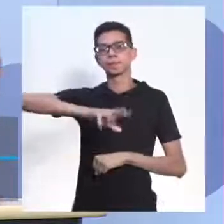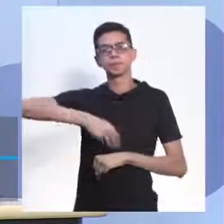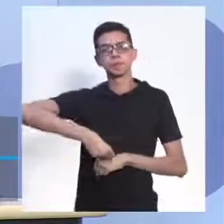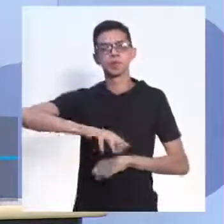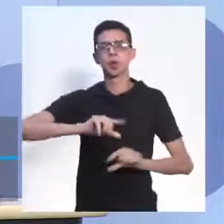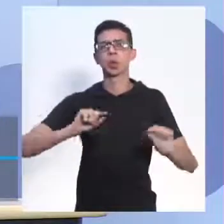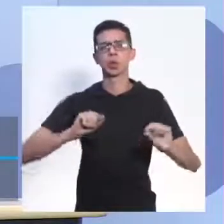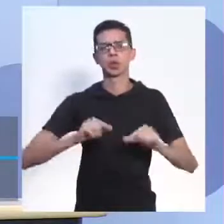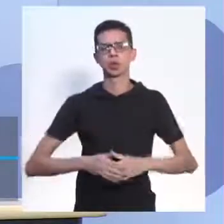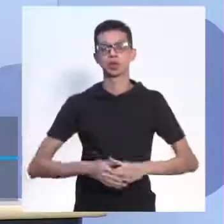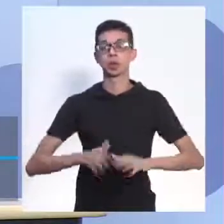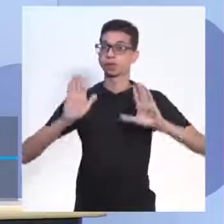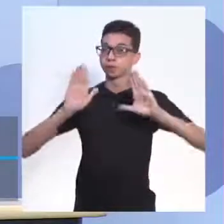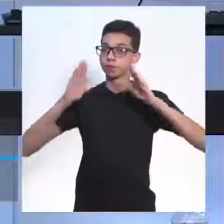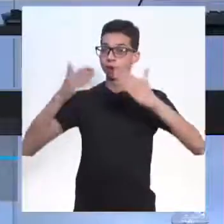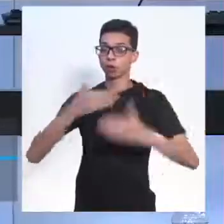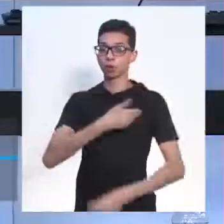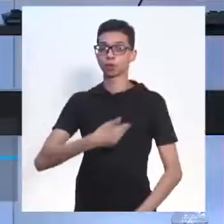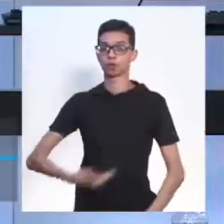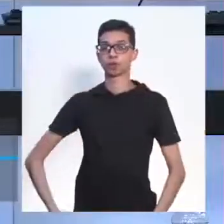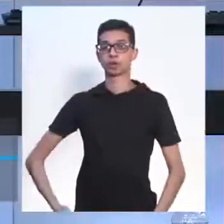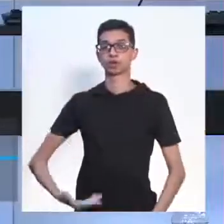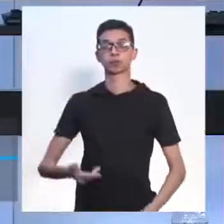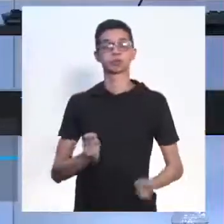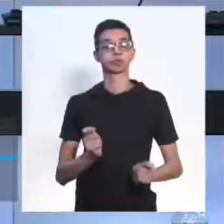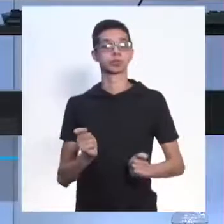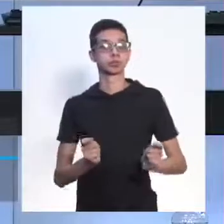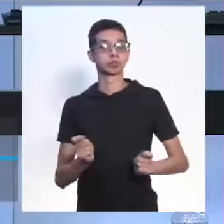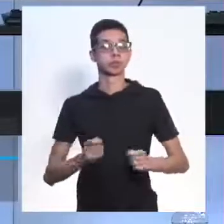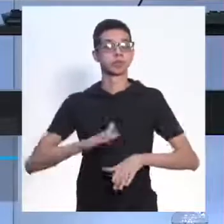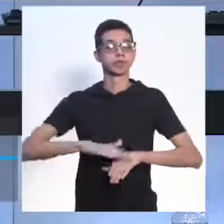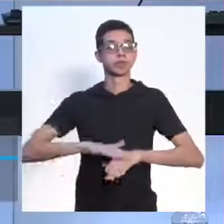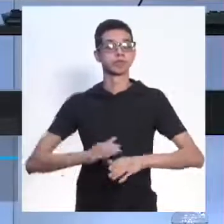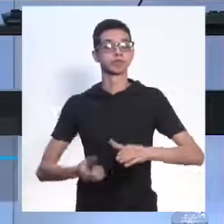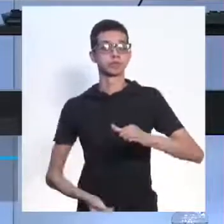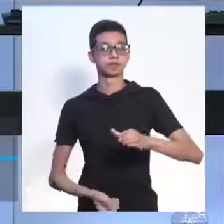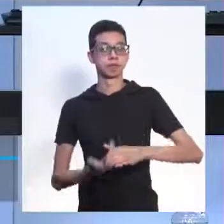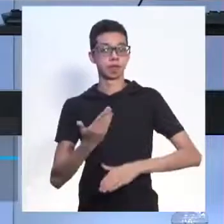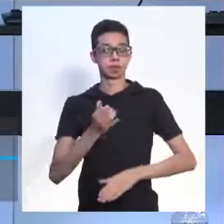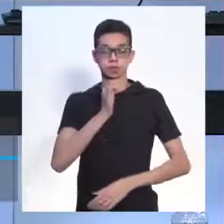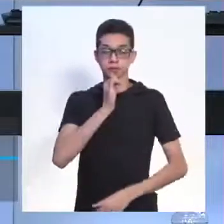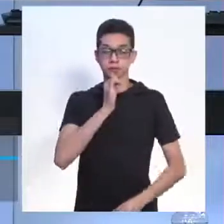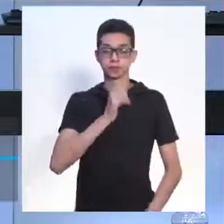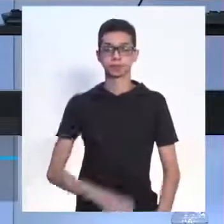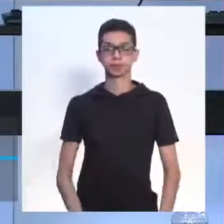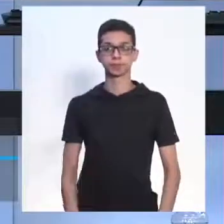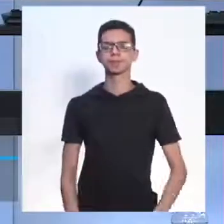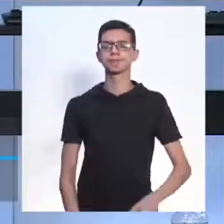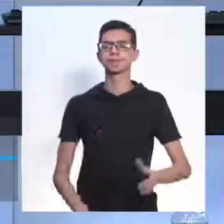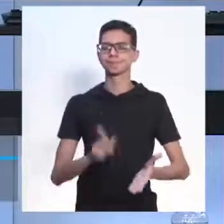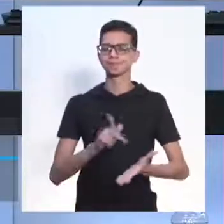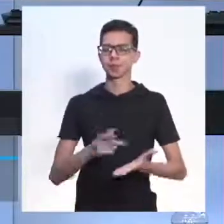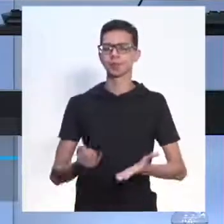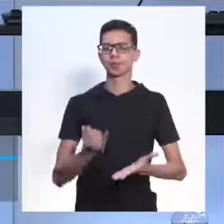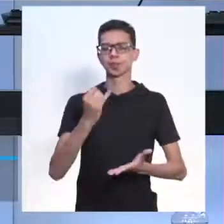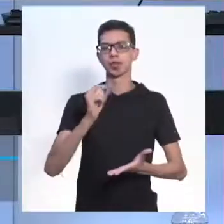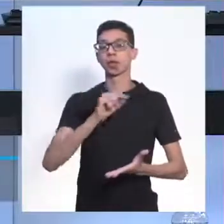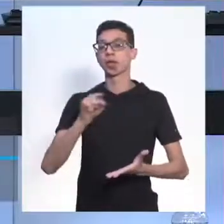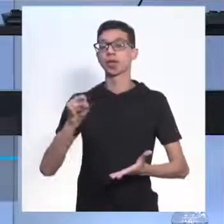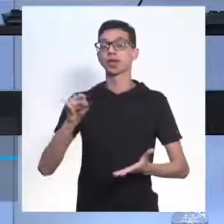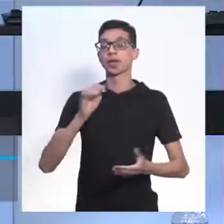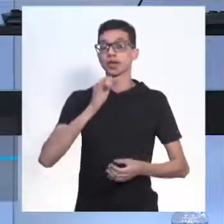um foco lá promovendo Exatamente é importância dessa perspectiva sobre os partidos é porque lembrem-se